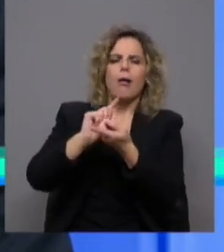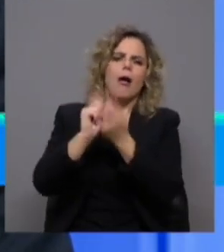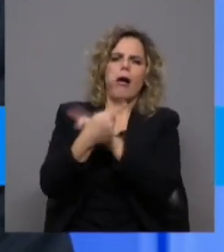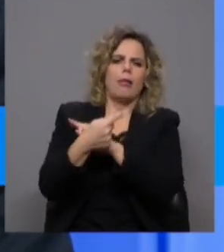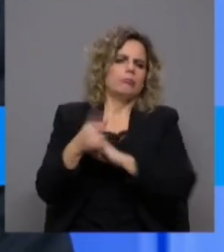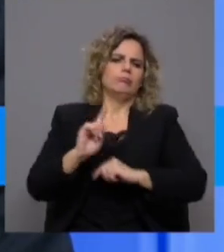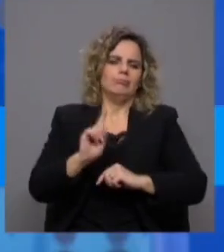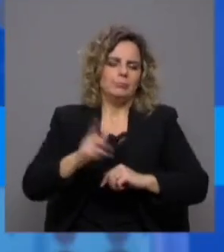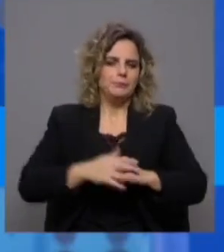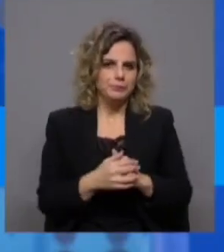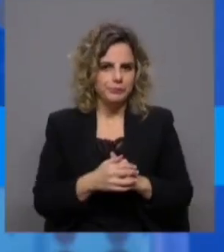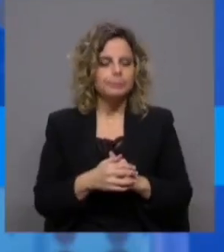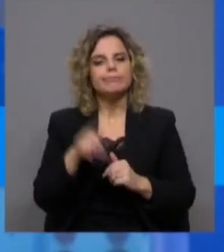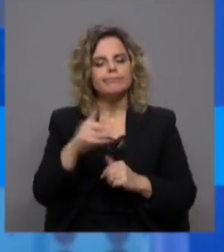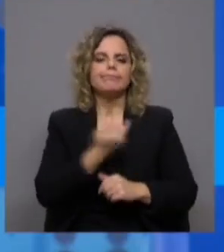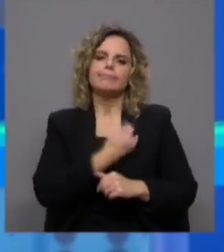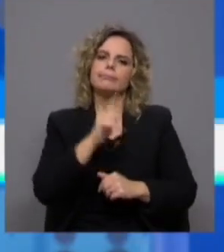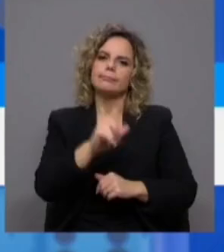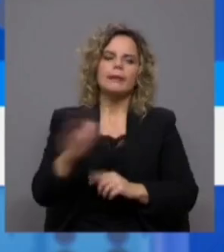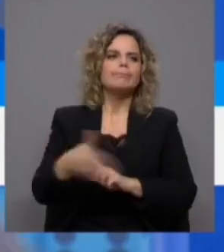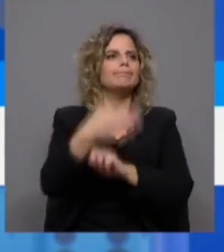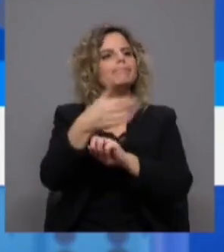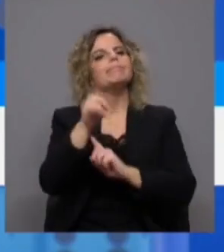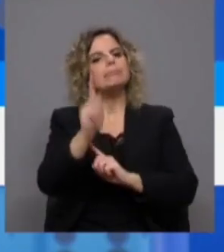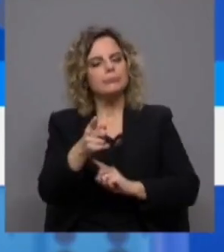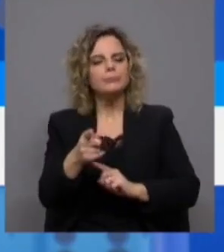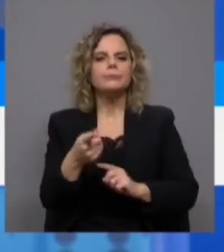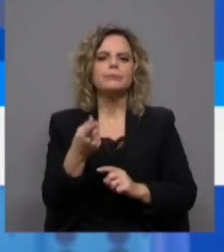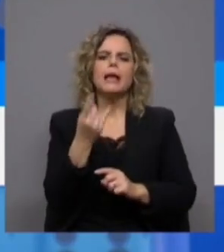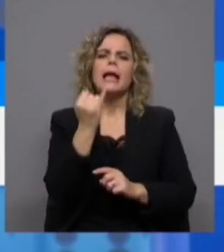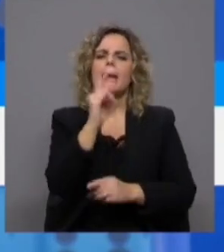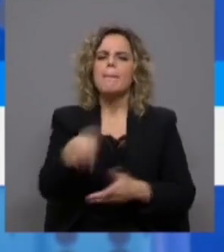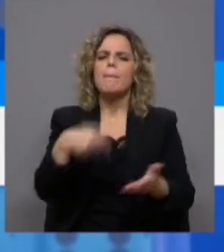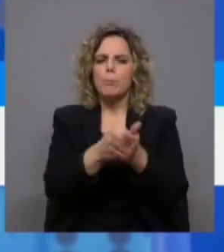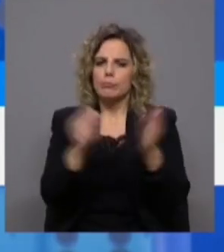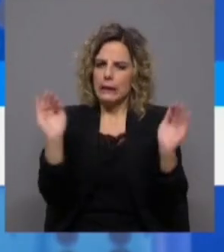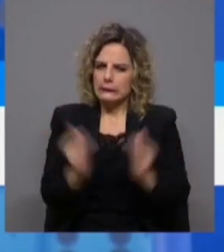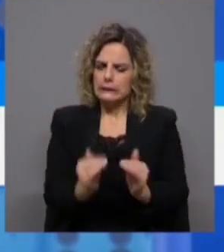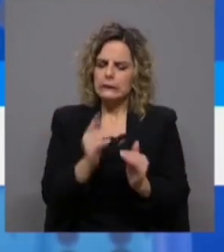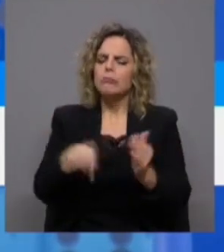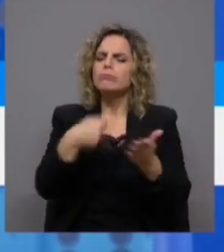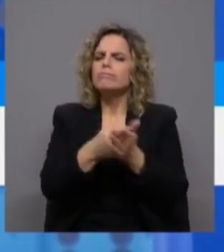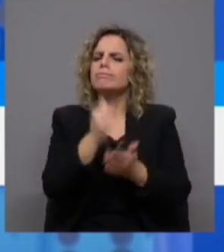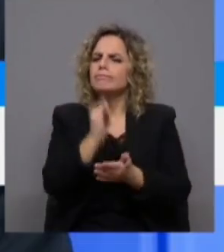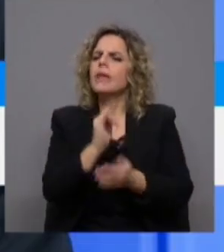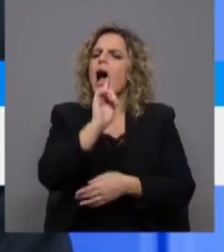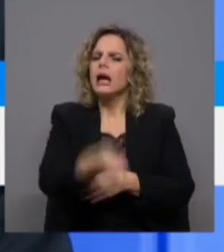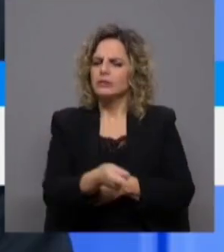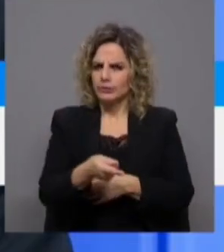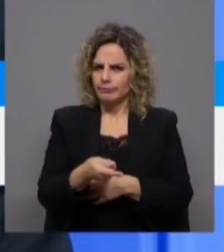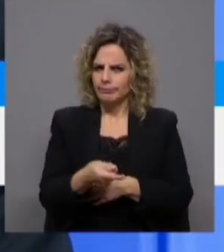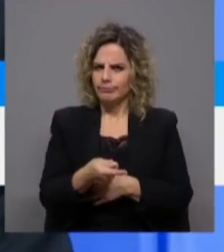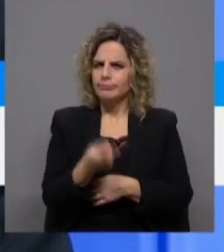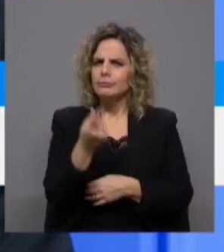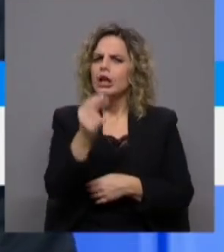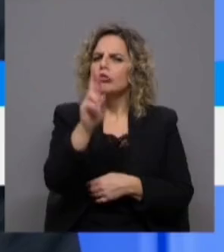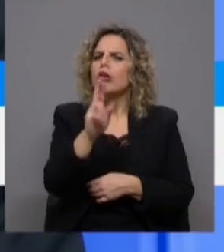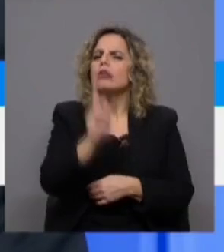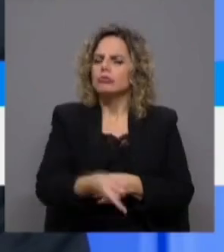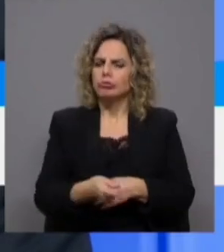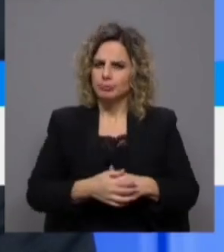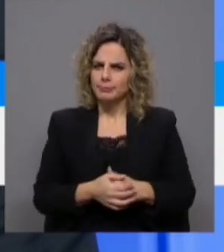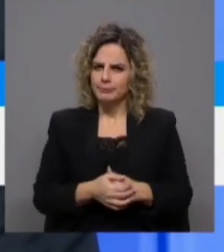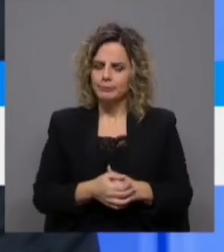Figueiredo uma das Bandeiras principais da iniciativa do galera questão de impostos que impostos e que e a pena baixar e em que valores